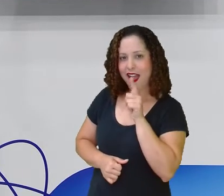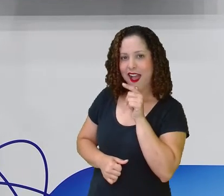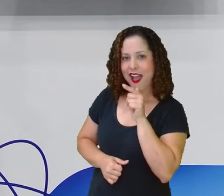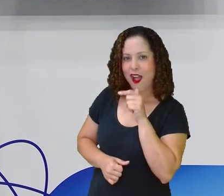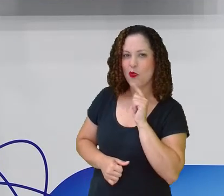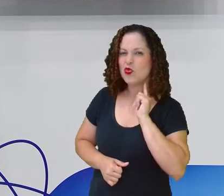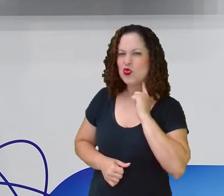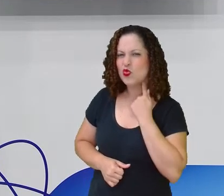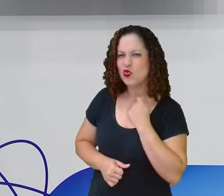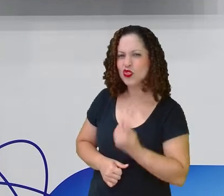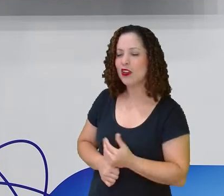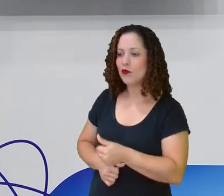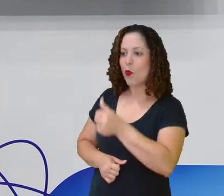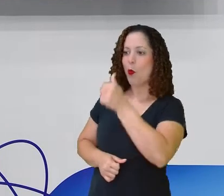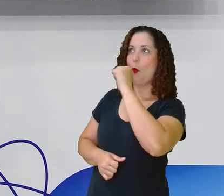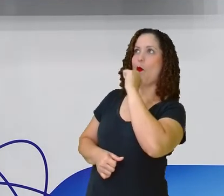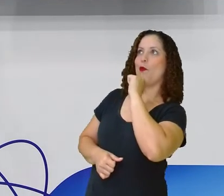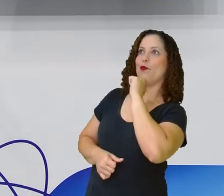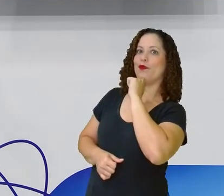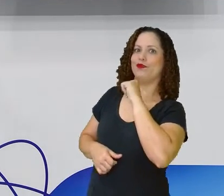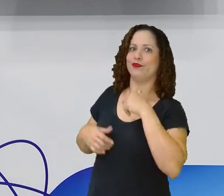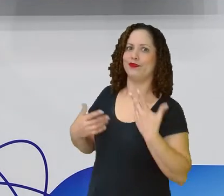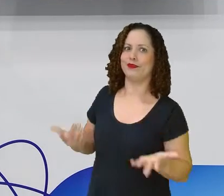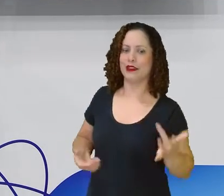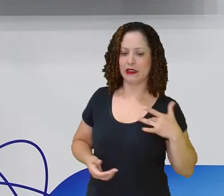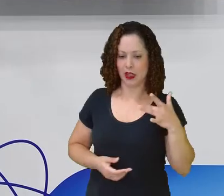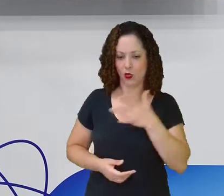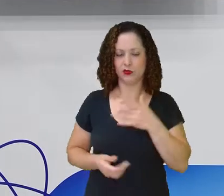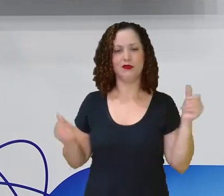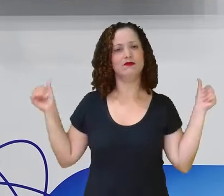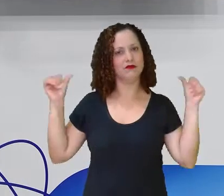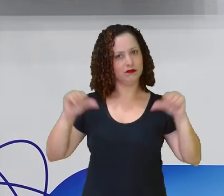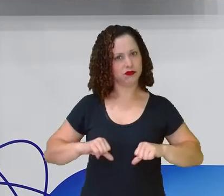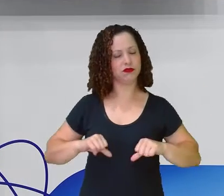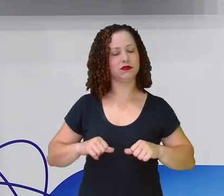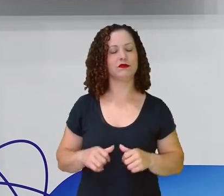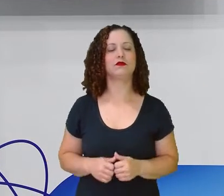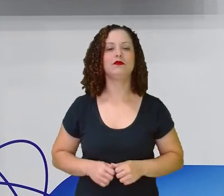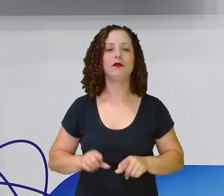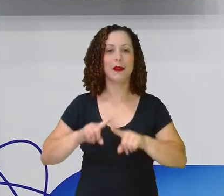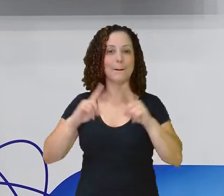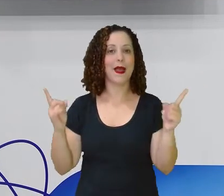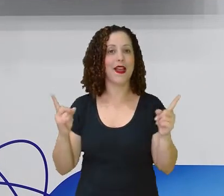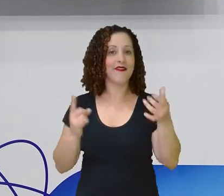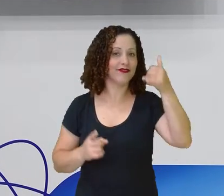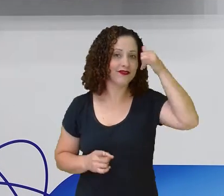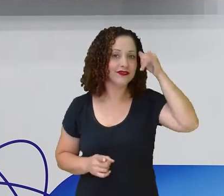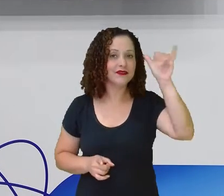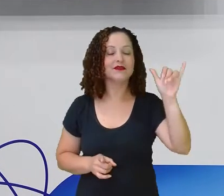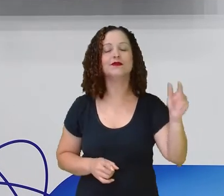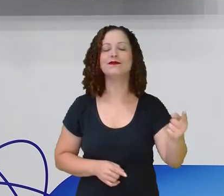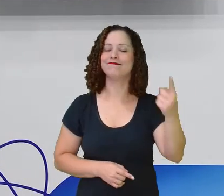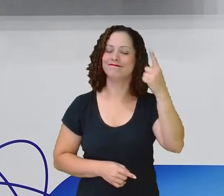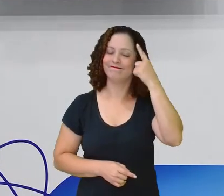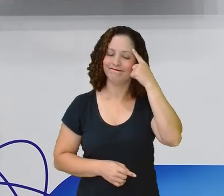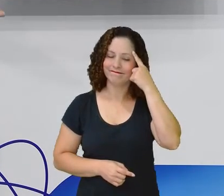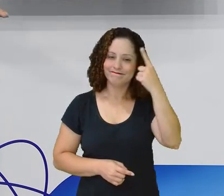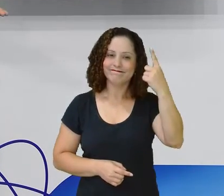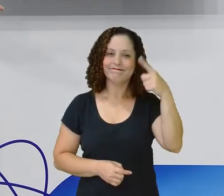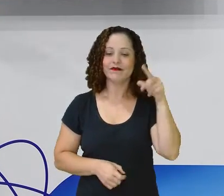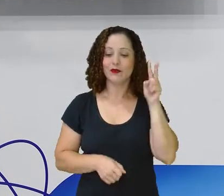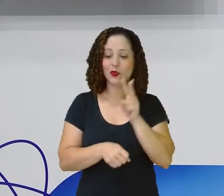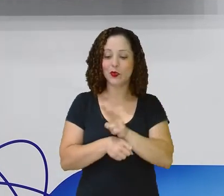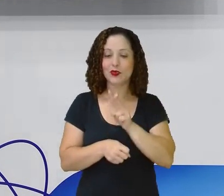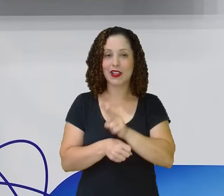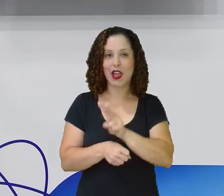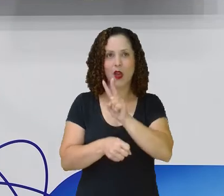tratada. Isso não é algo que não deve acontecer. Mas para que isso não aconteça, a gente também precisa pensar em